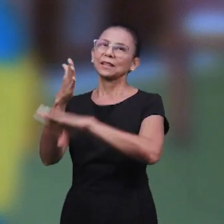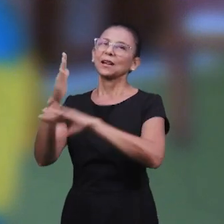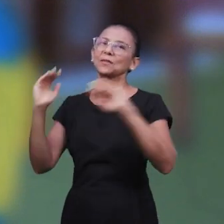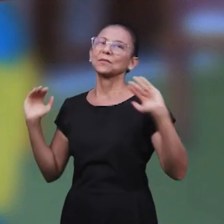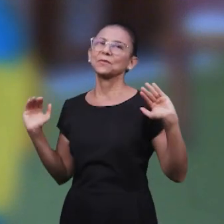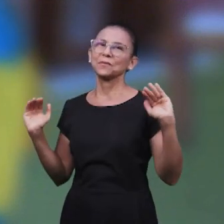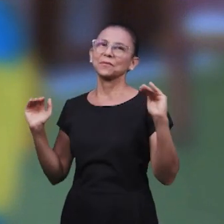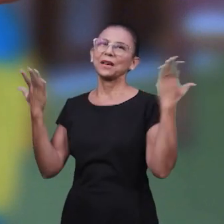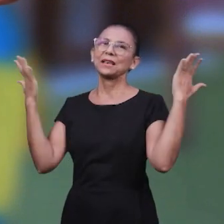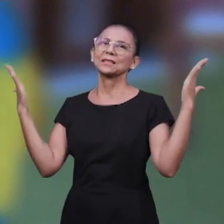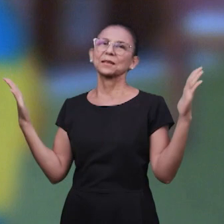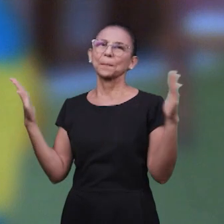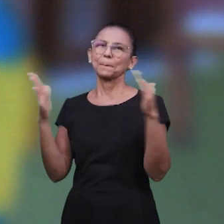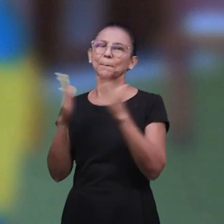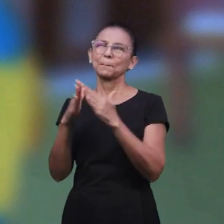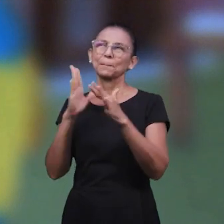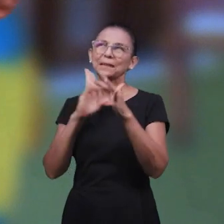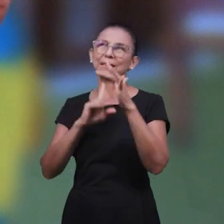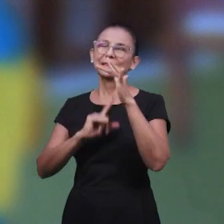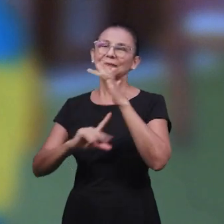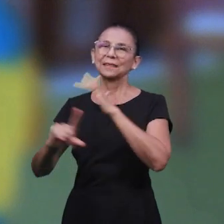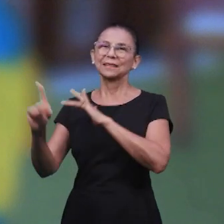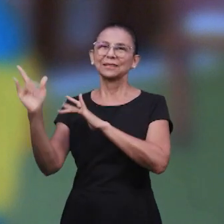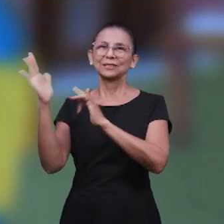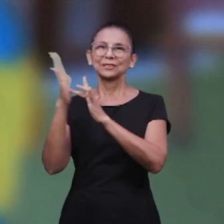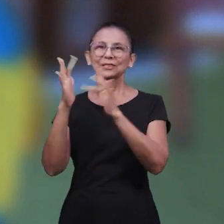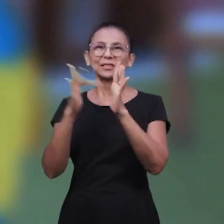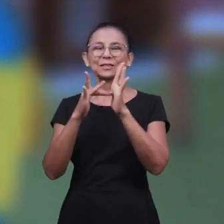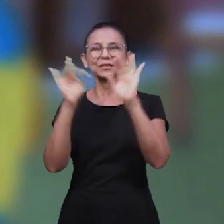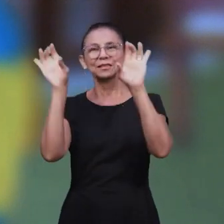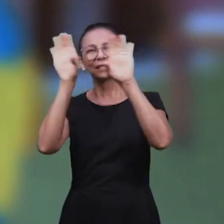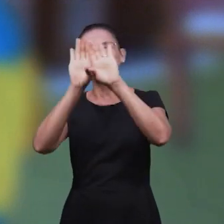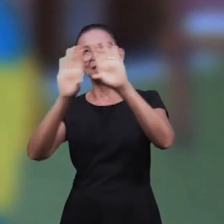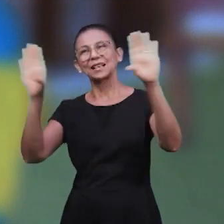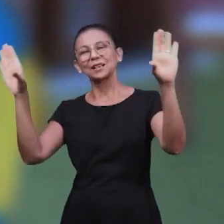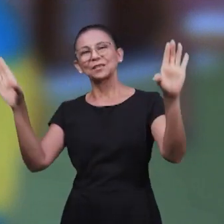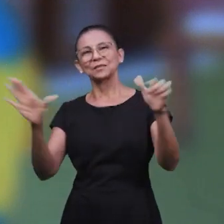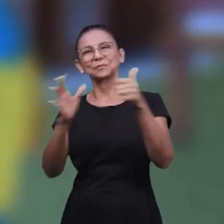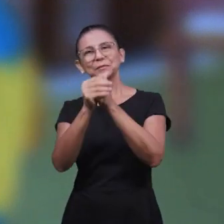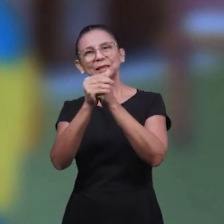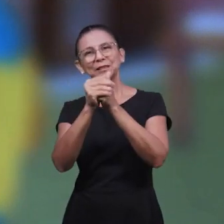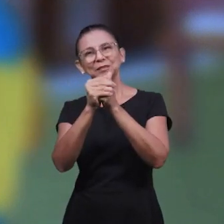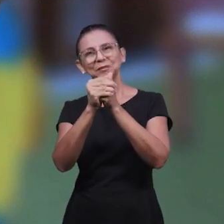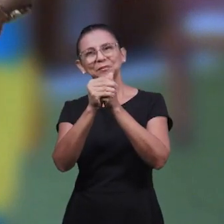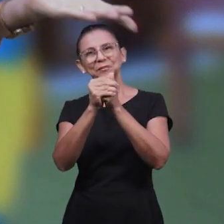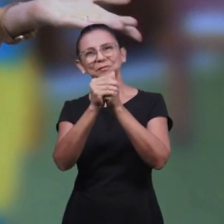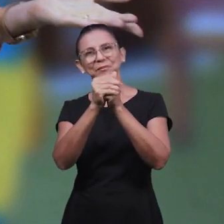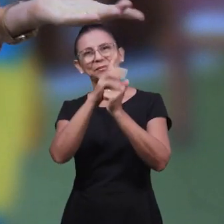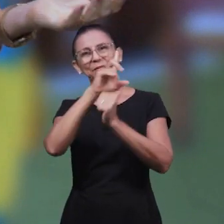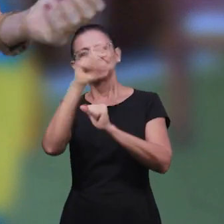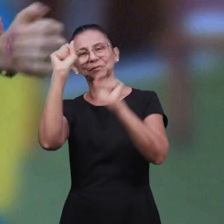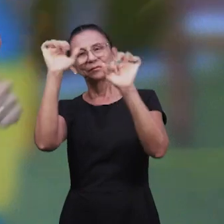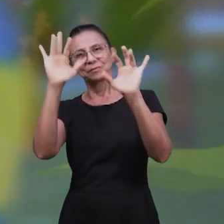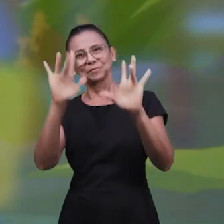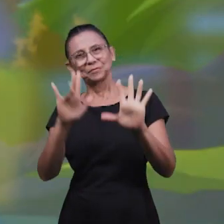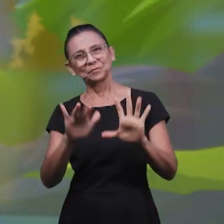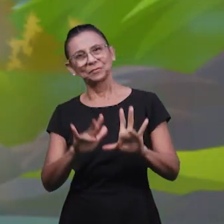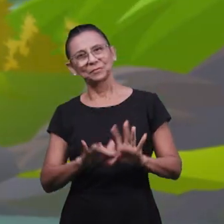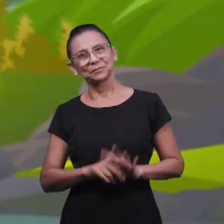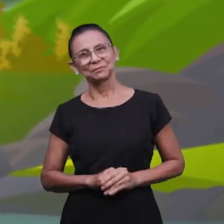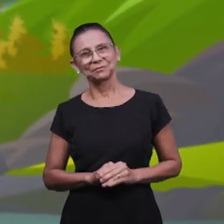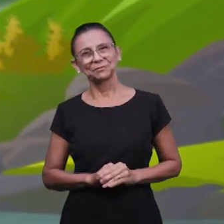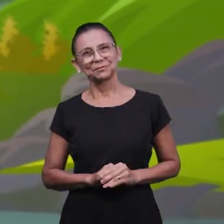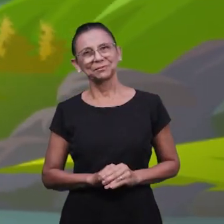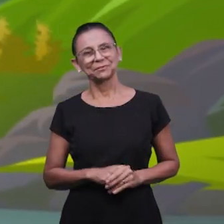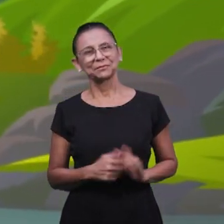morar para sempre com Jesus lá no céu. Amém? Que o Senhor nos abençoe.